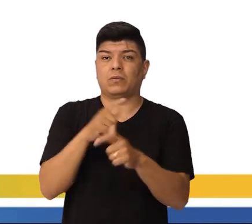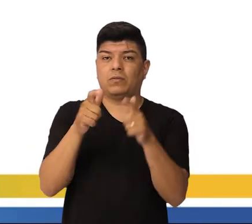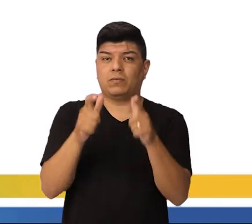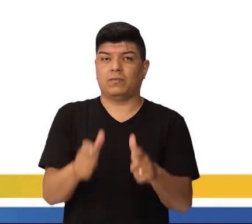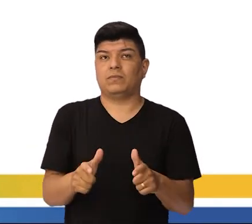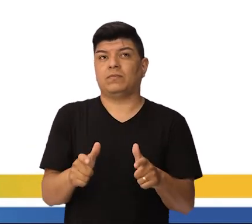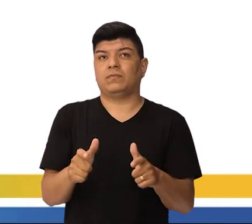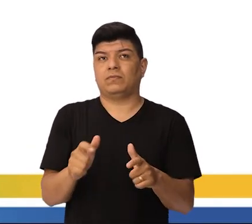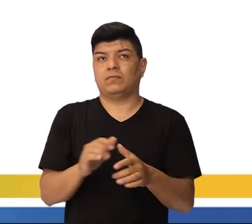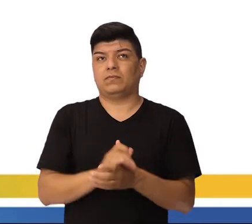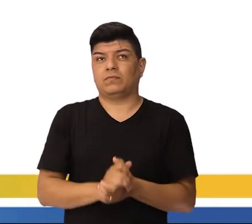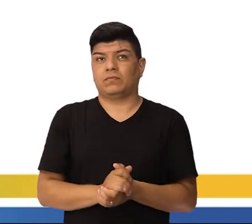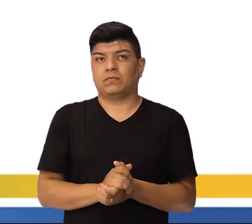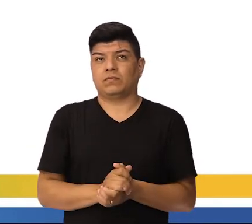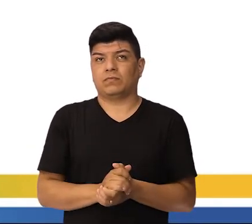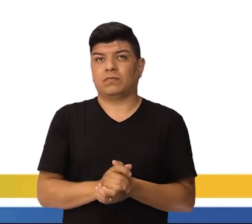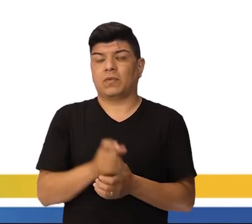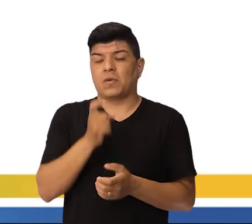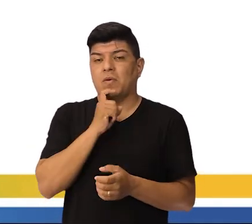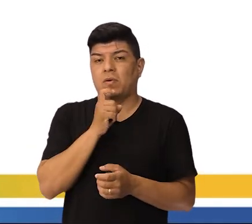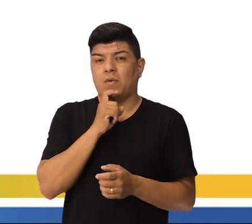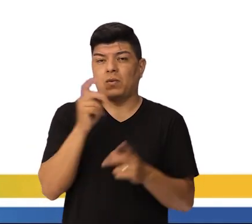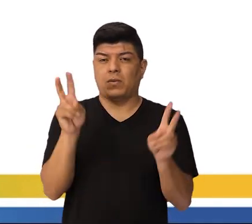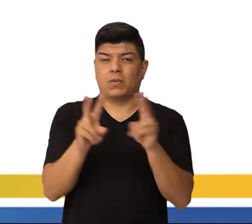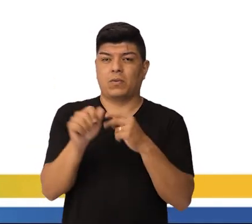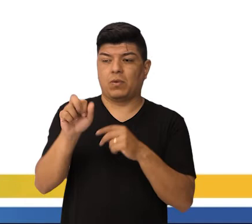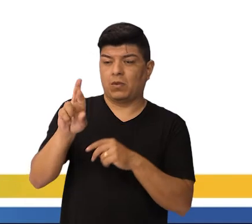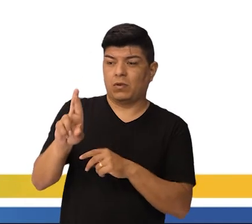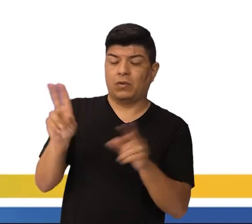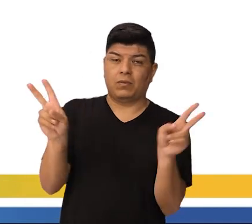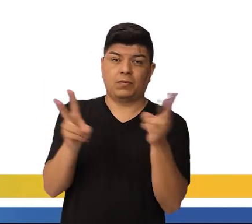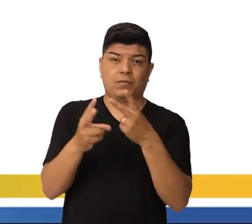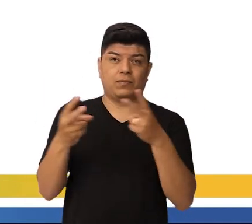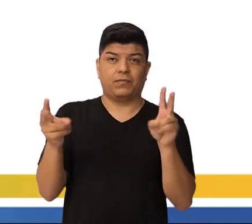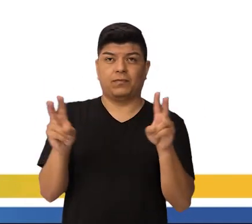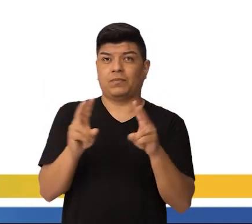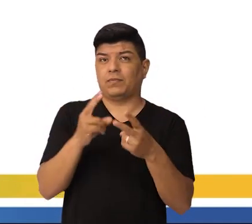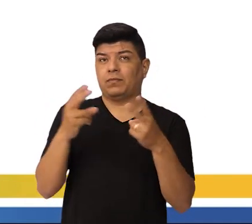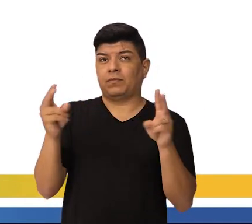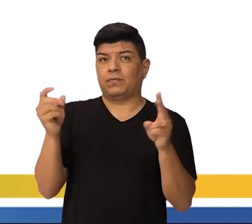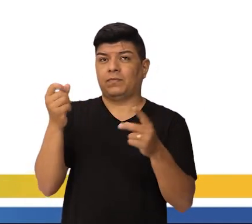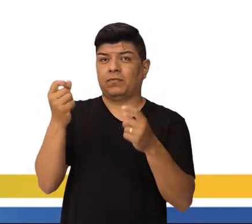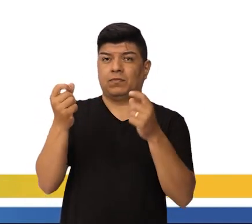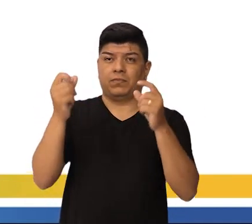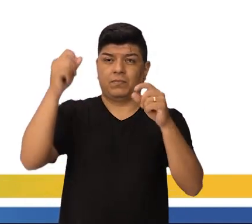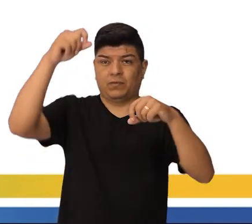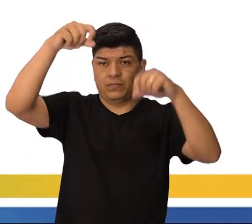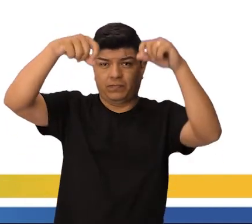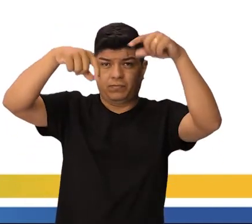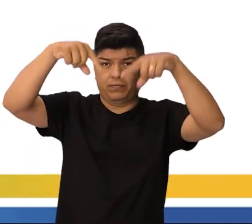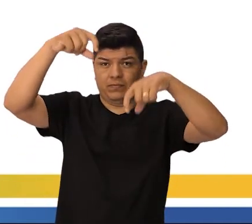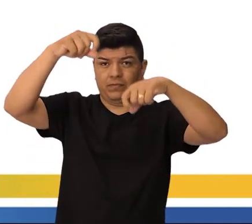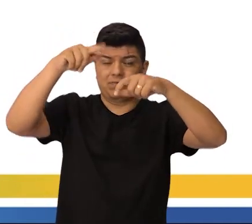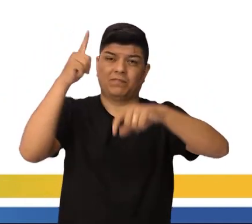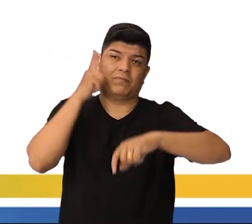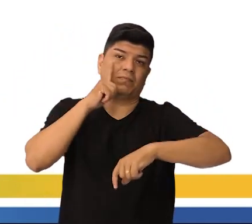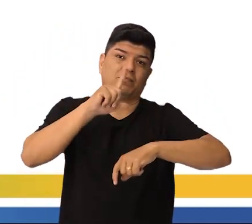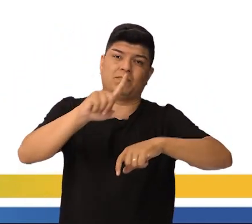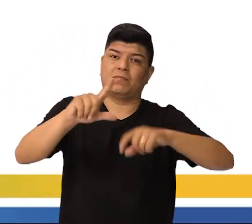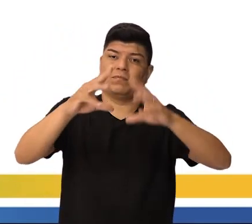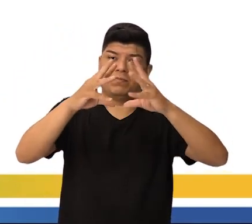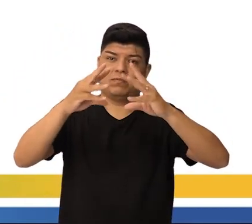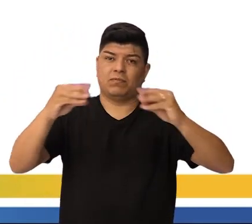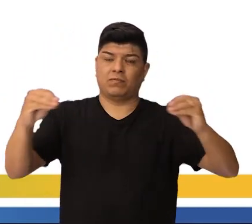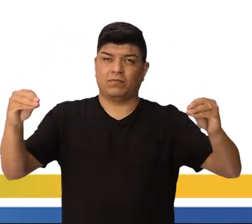com ar frio, sendo que com as partículas de poluentes, ele não consegue se dispersar